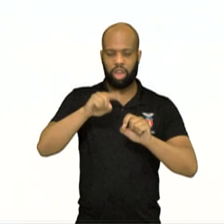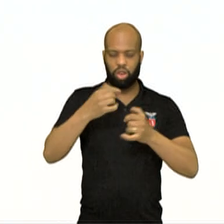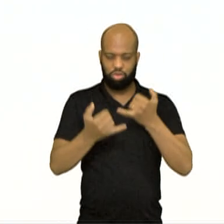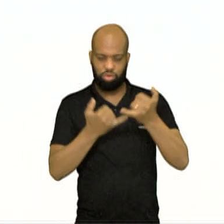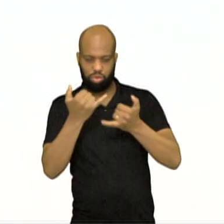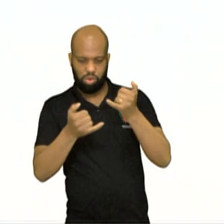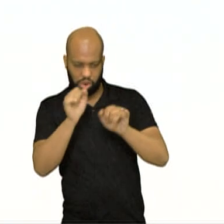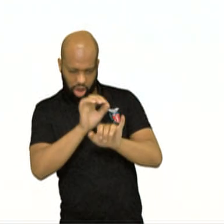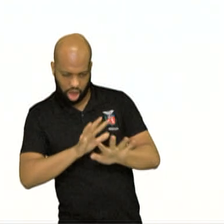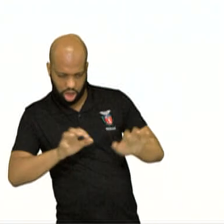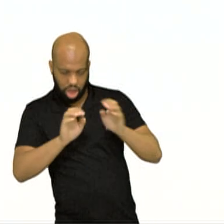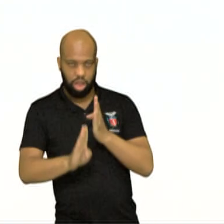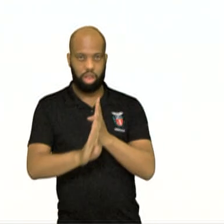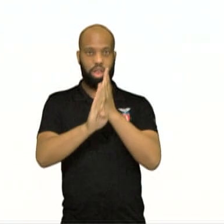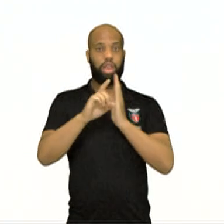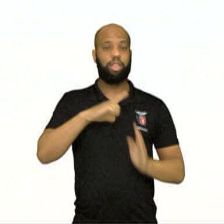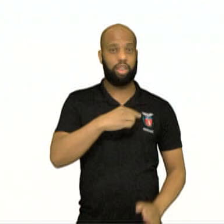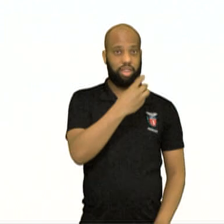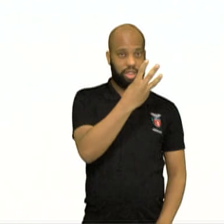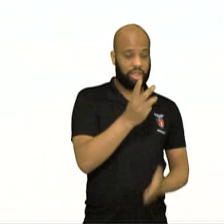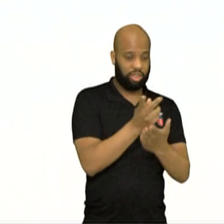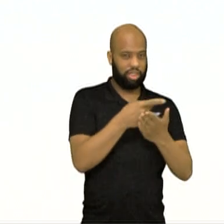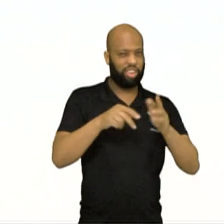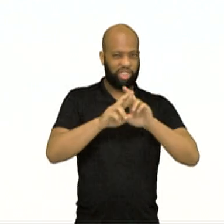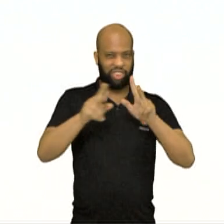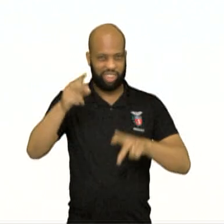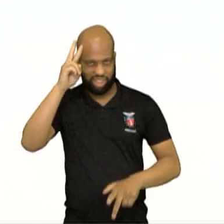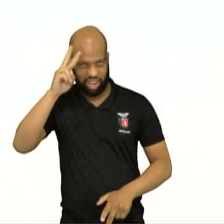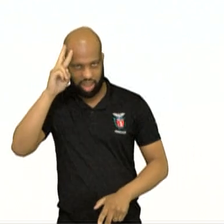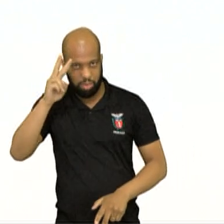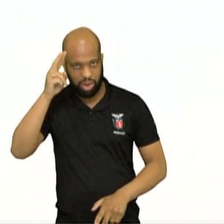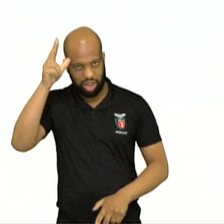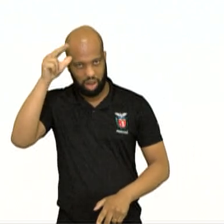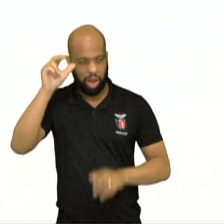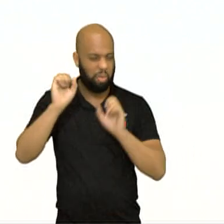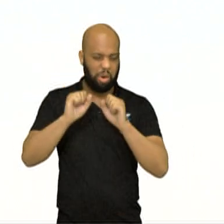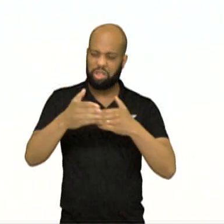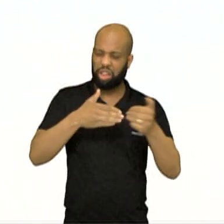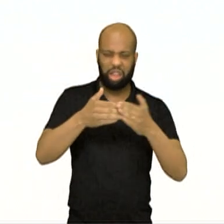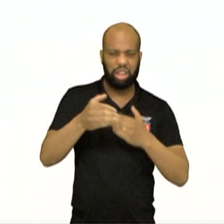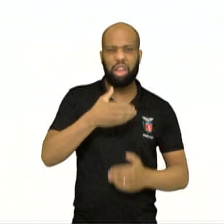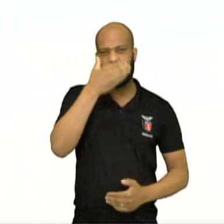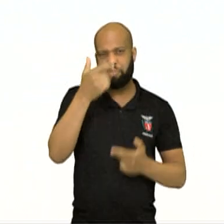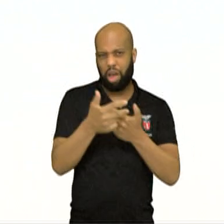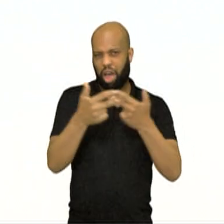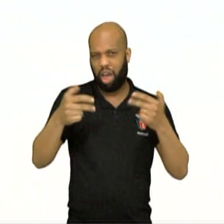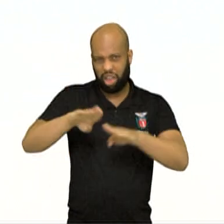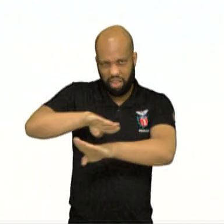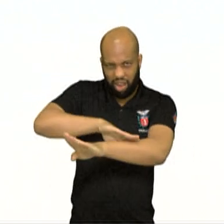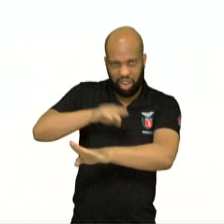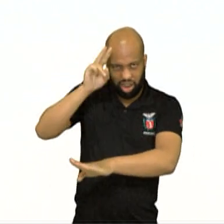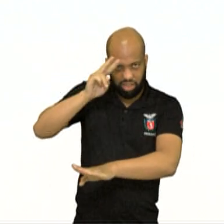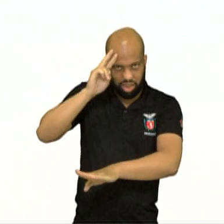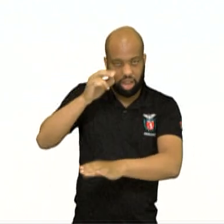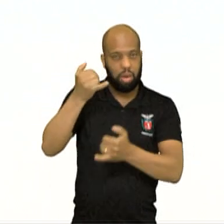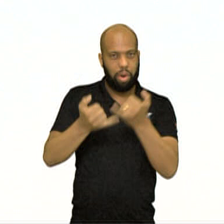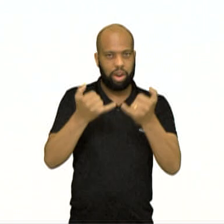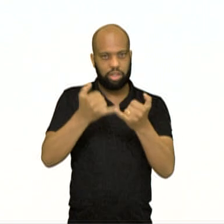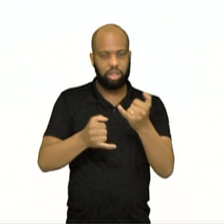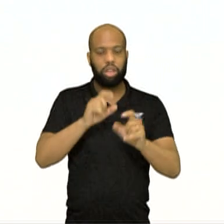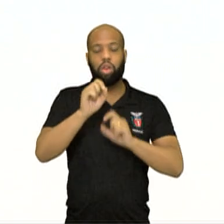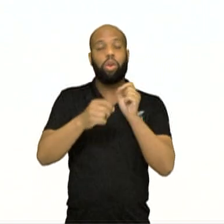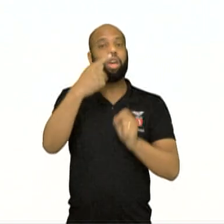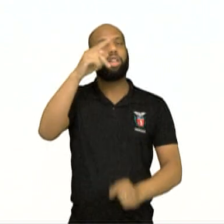utilizando 3 tipos de desenho diferentes. Podem ser frutas, objetos, animais, plantas, igual a gente fez com as botas ali com o cavalo. O que